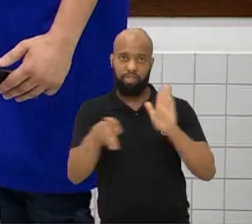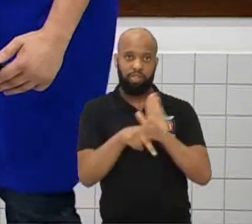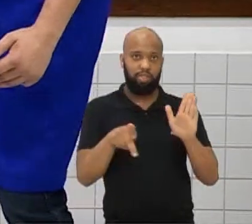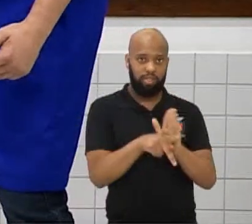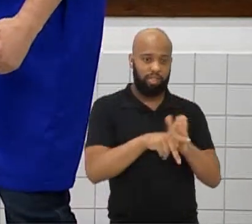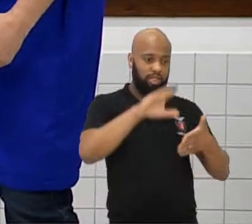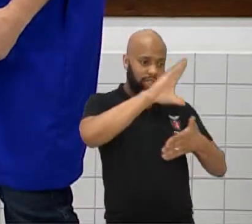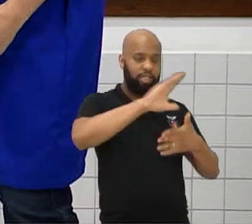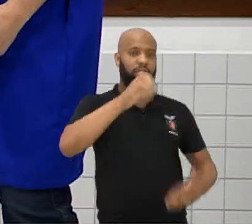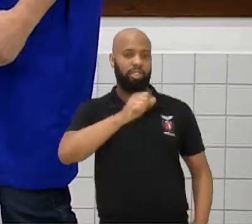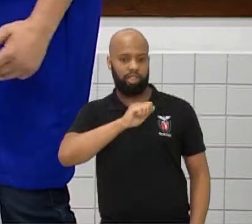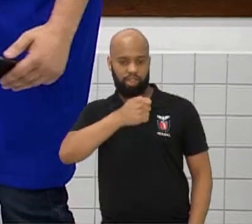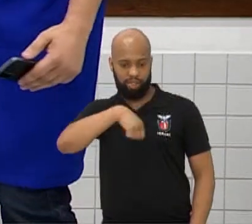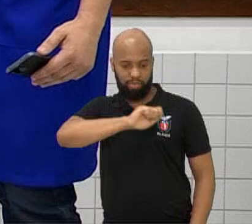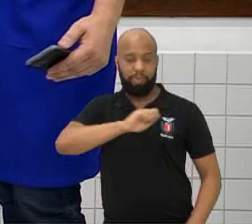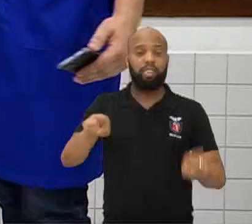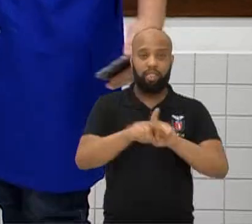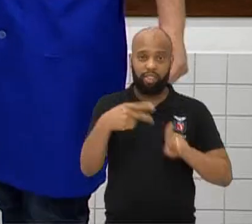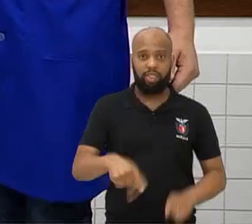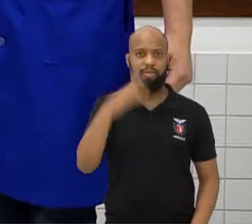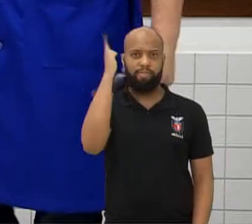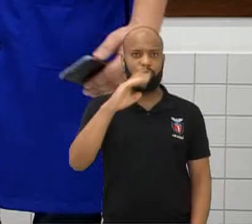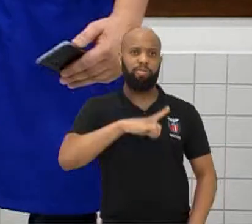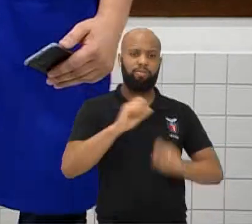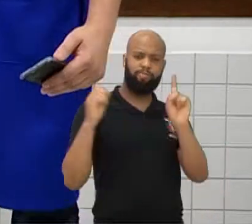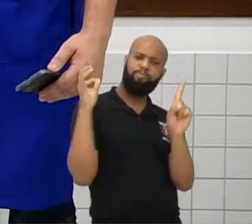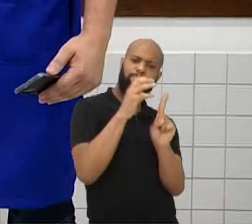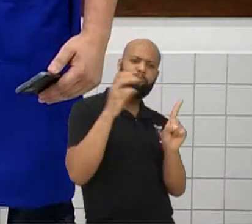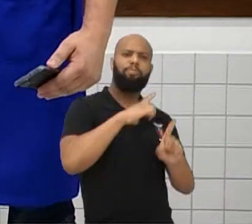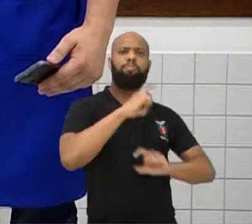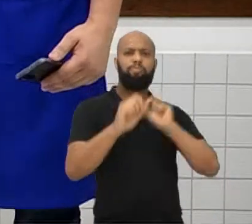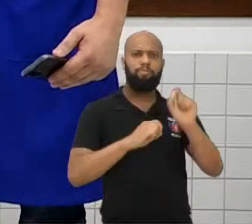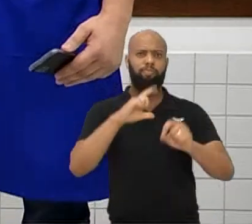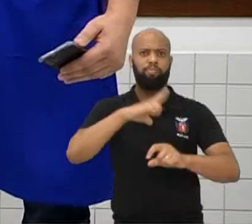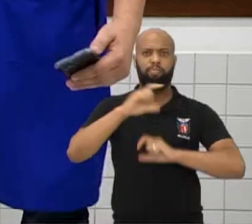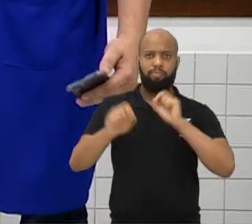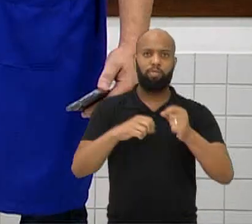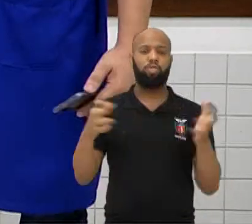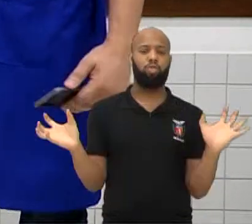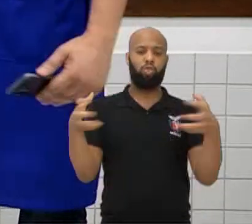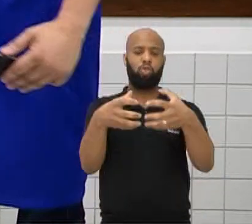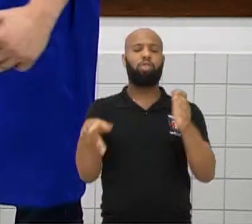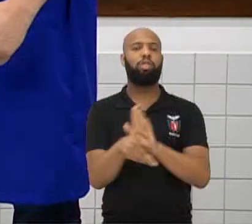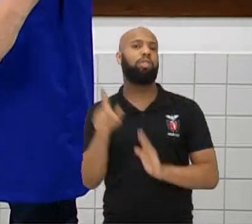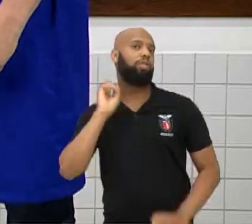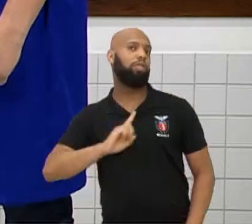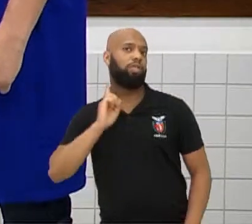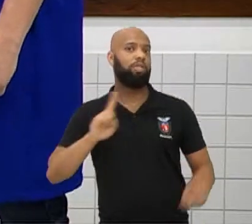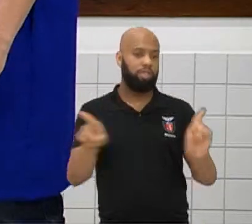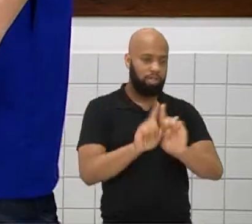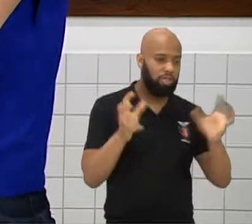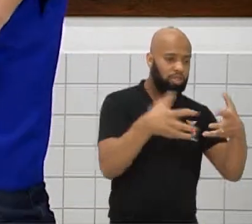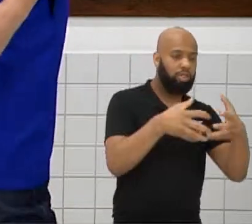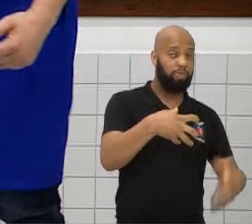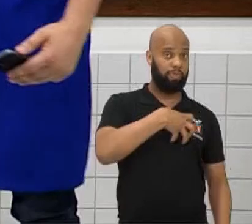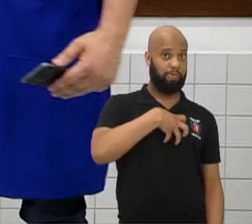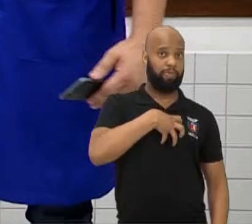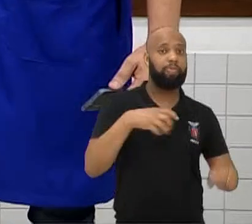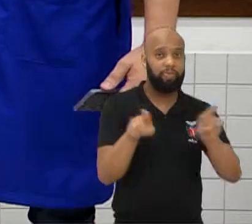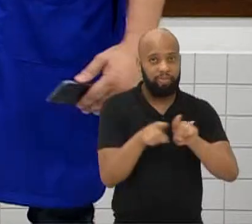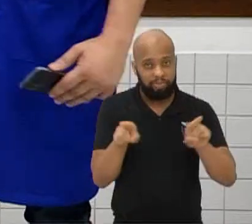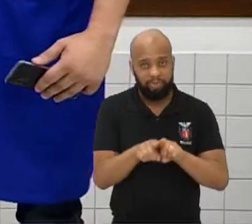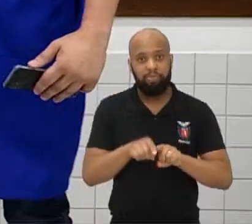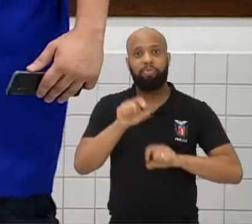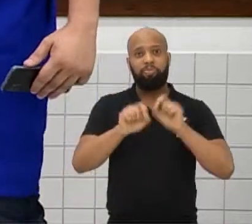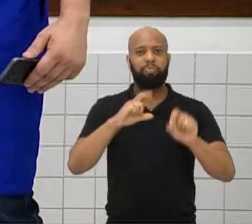E no Brasil, isso acabou criando uma pressão pelo movimento de conjuração mineira e conjuração baiana, que já